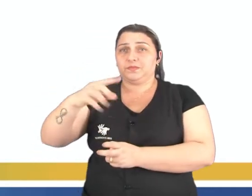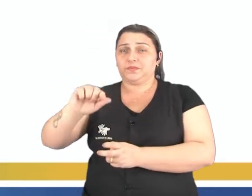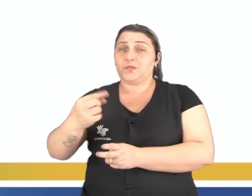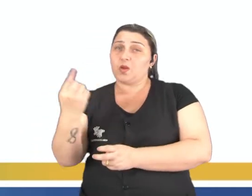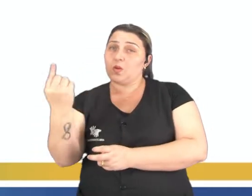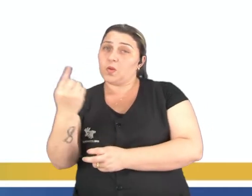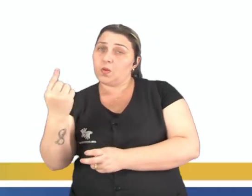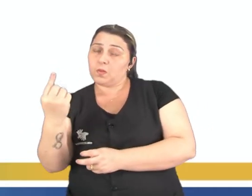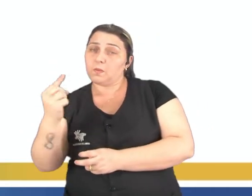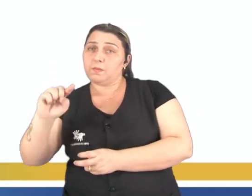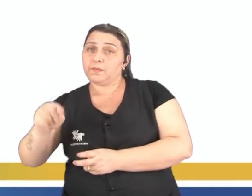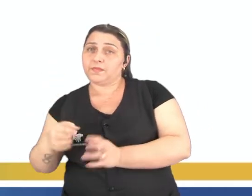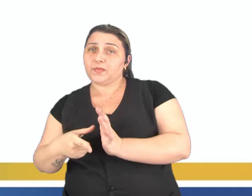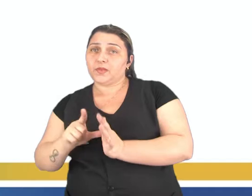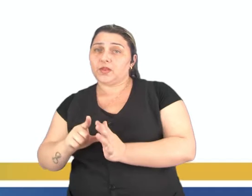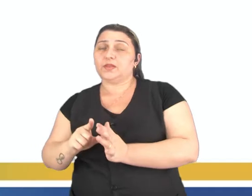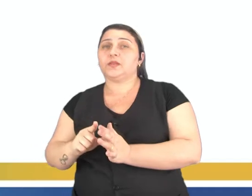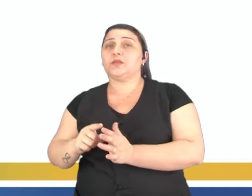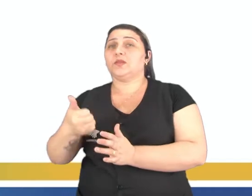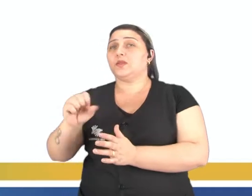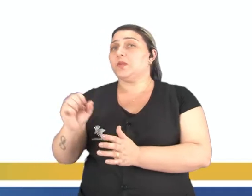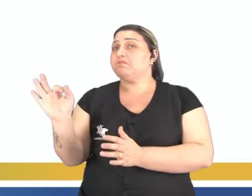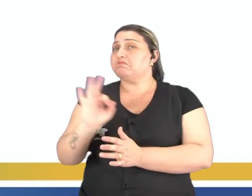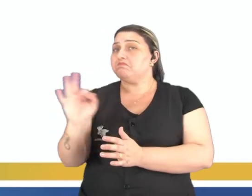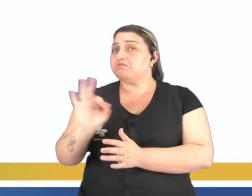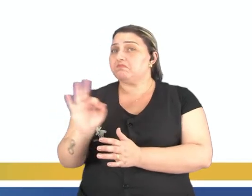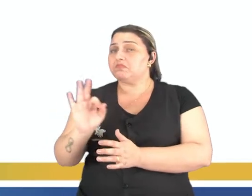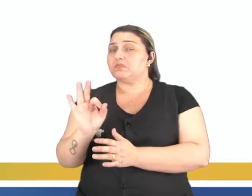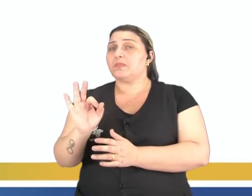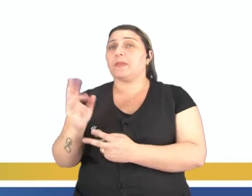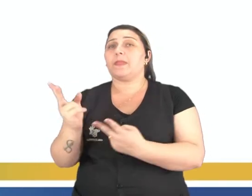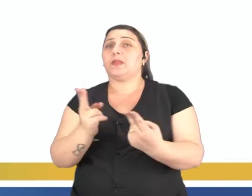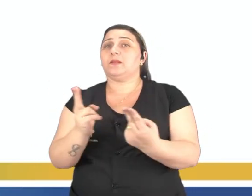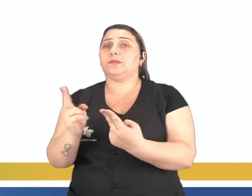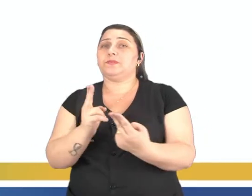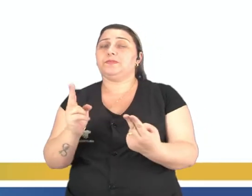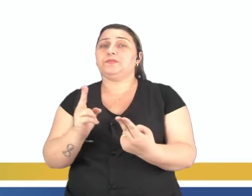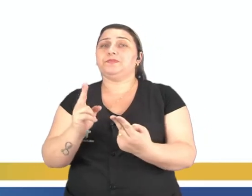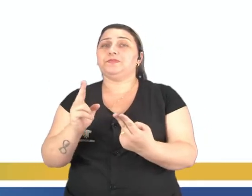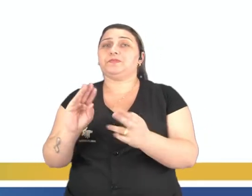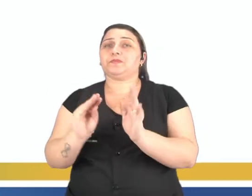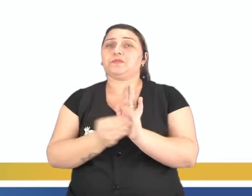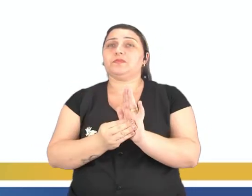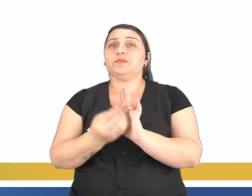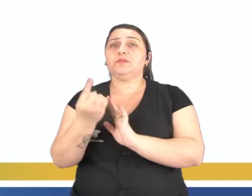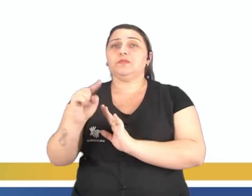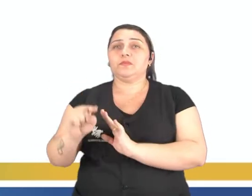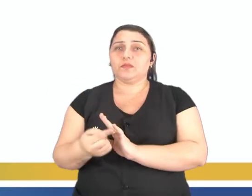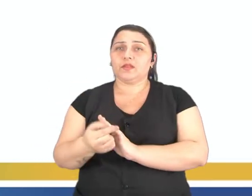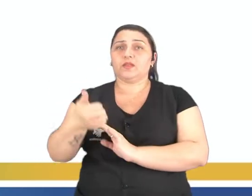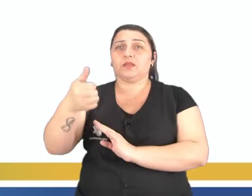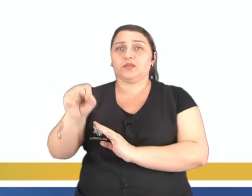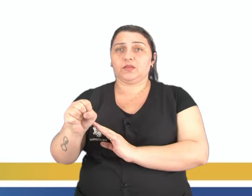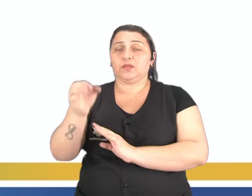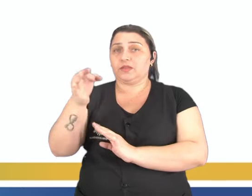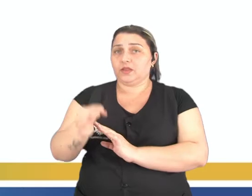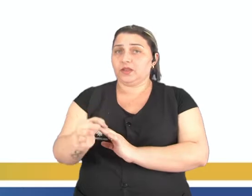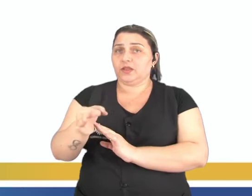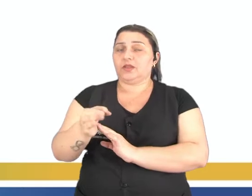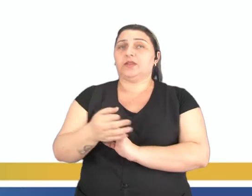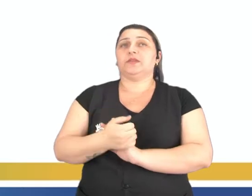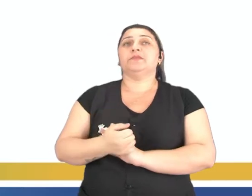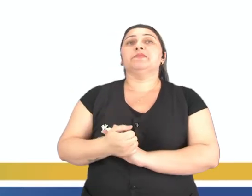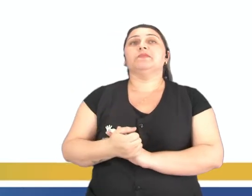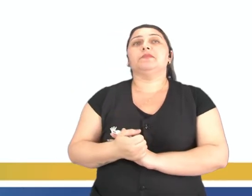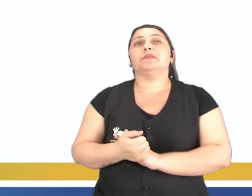casa decimal. Já o 18 não tem nenhuma. Então, nós vamos igualar. Nós vamos colocar uma casa decimal no 18,